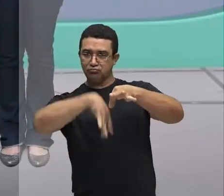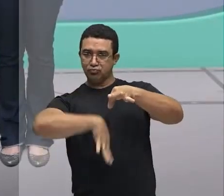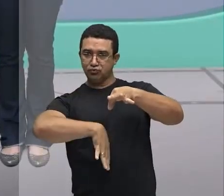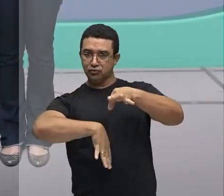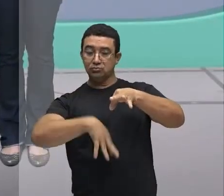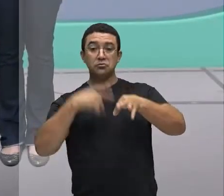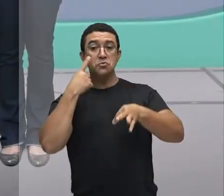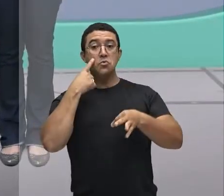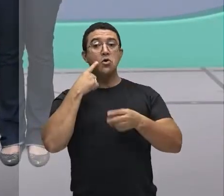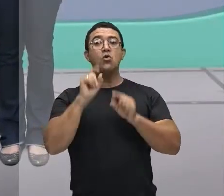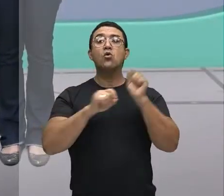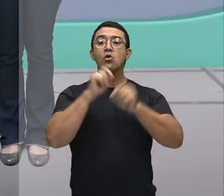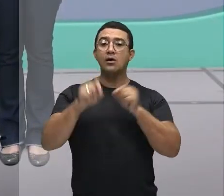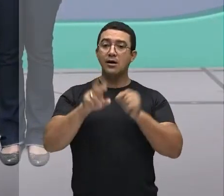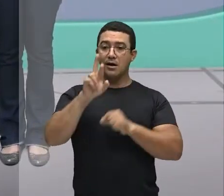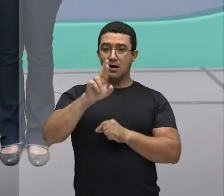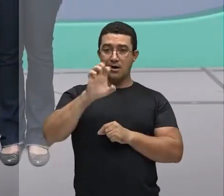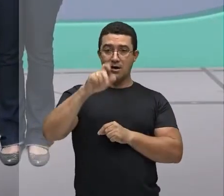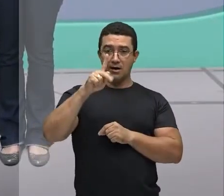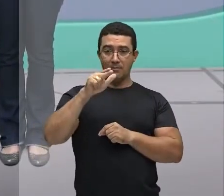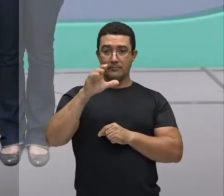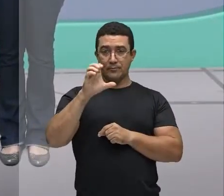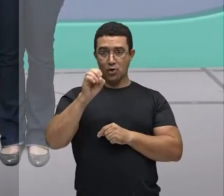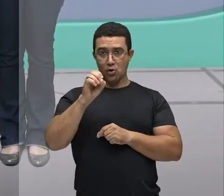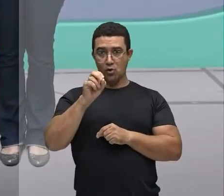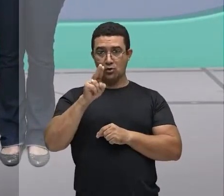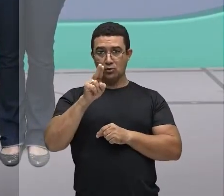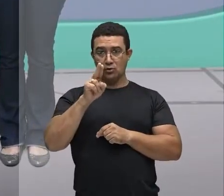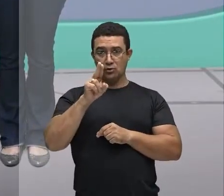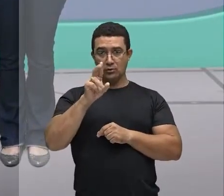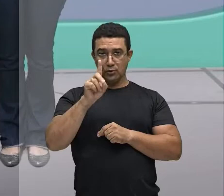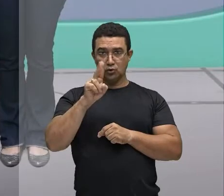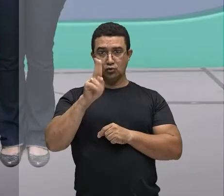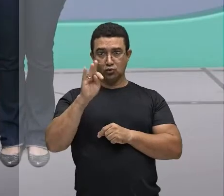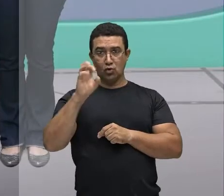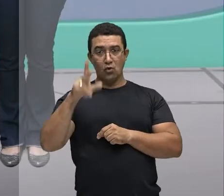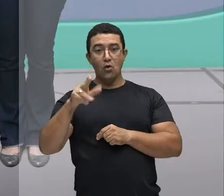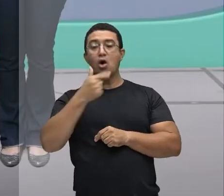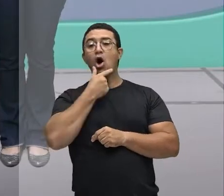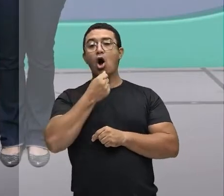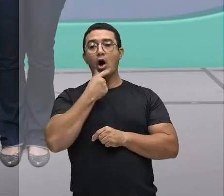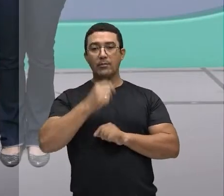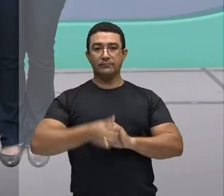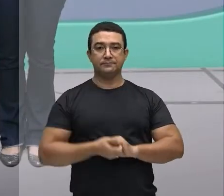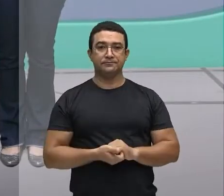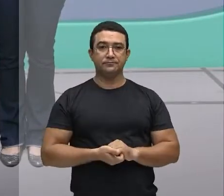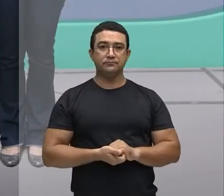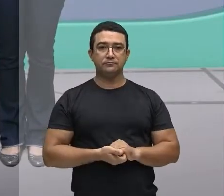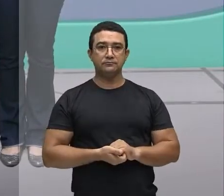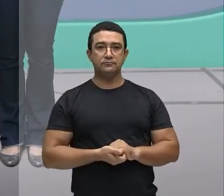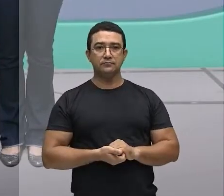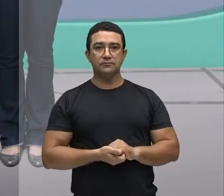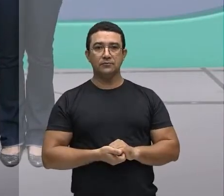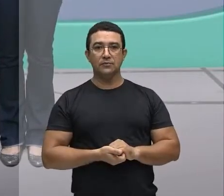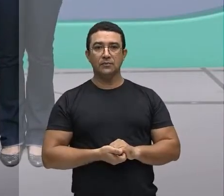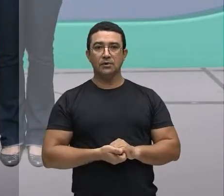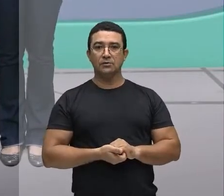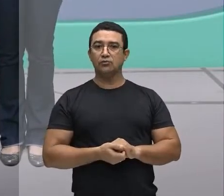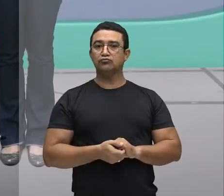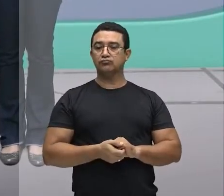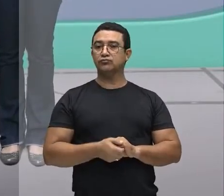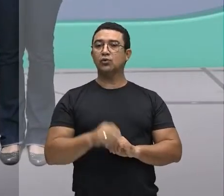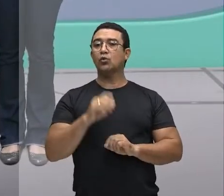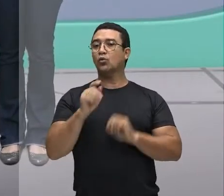reprodutor masculino. Então, aqui no sistema reprodutor masculino, o que a gente precisa saber? O órgão copulador